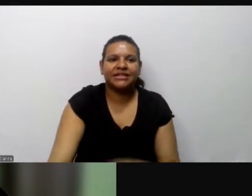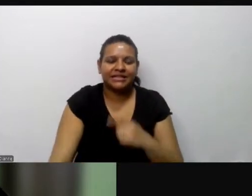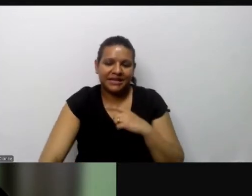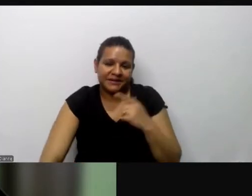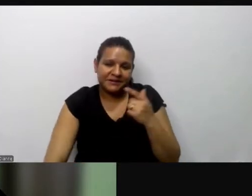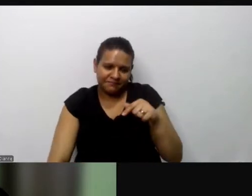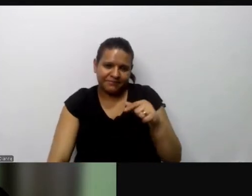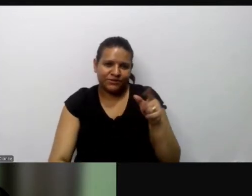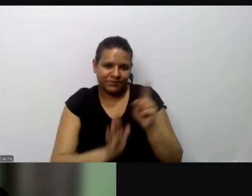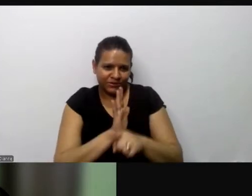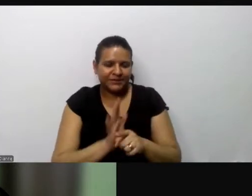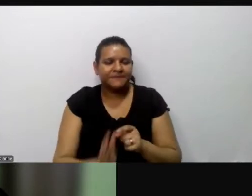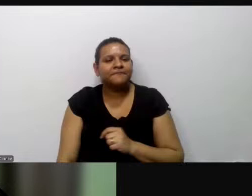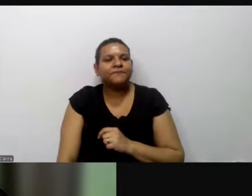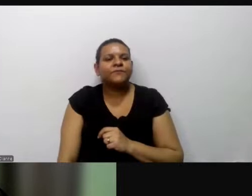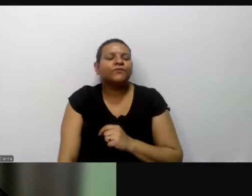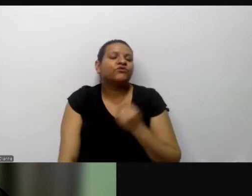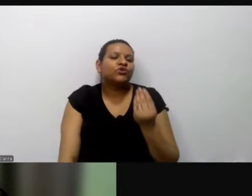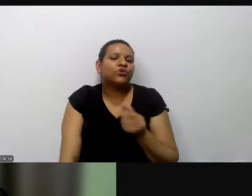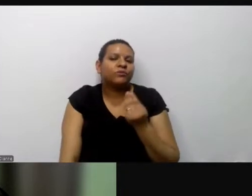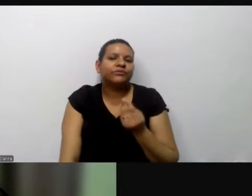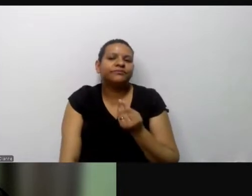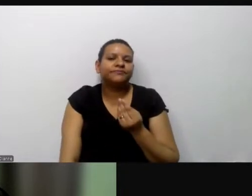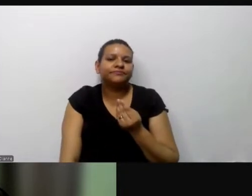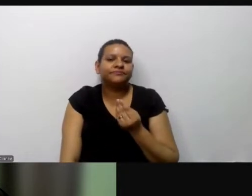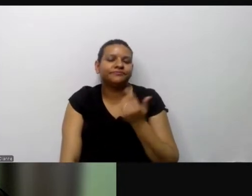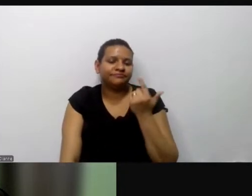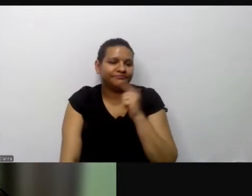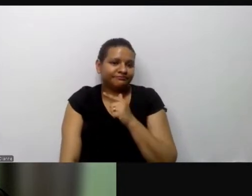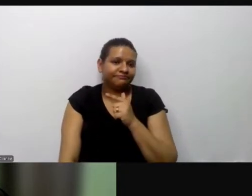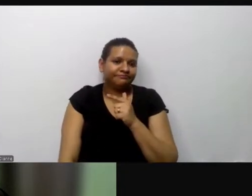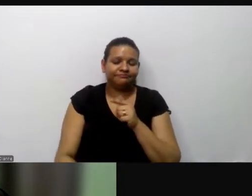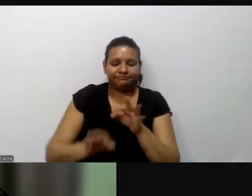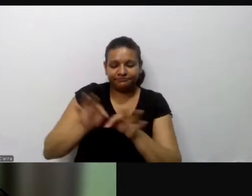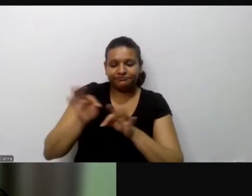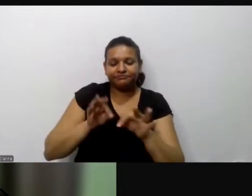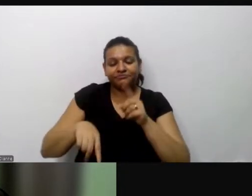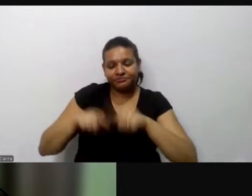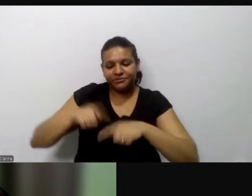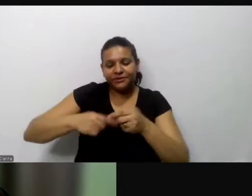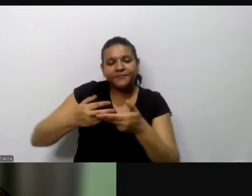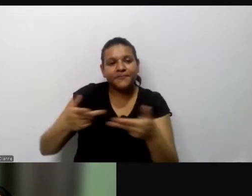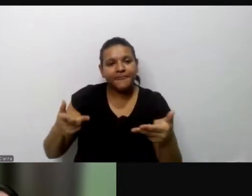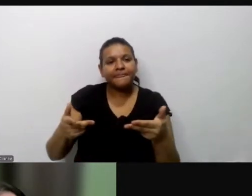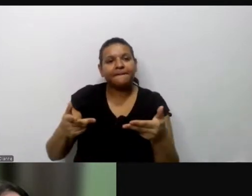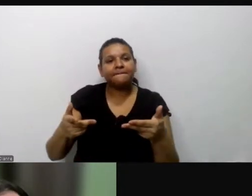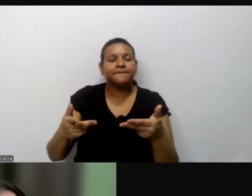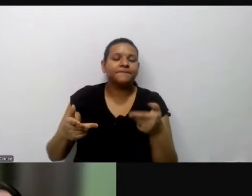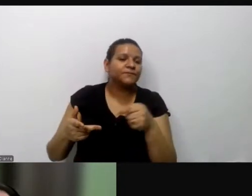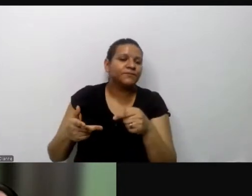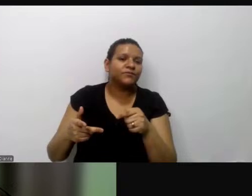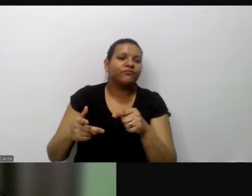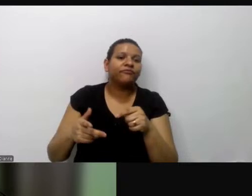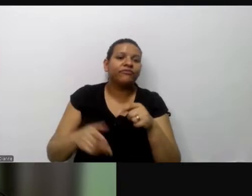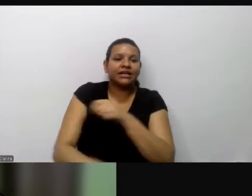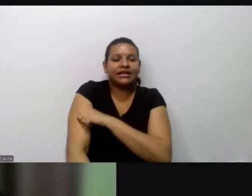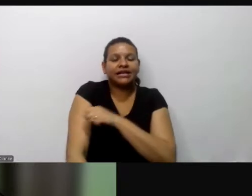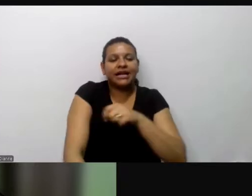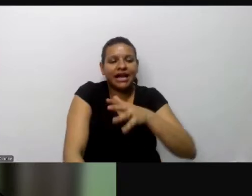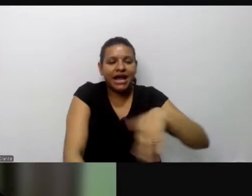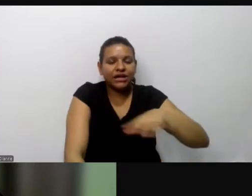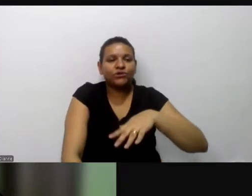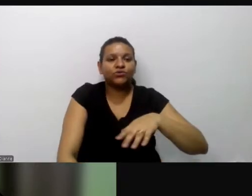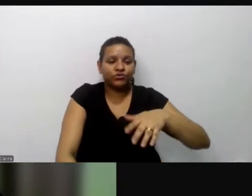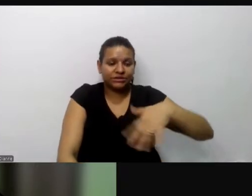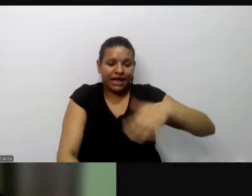tempo, que é como conciliar a preparação de materiais e atividades para alunos em diferentes níveis dentro de uma